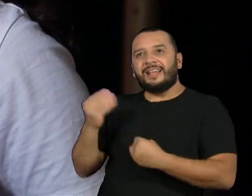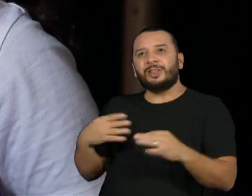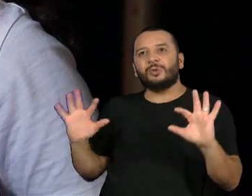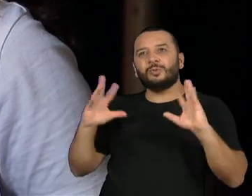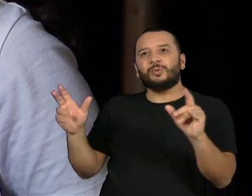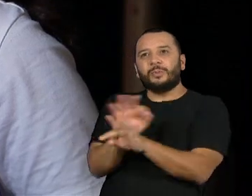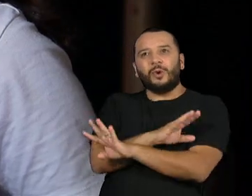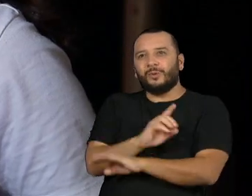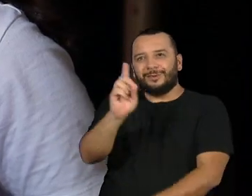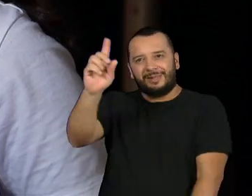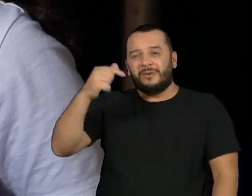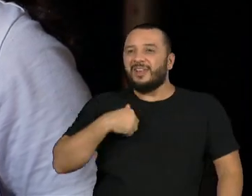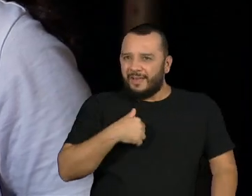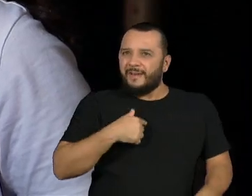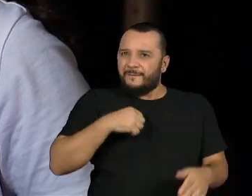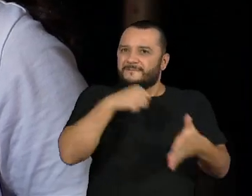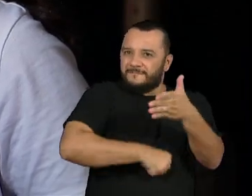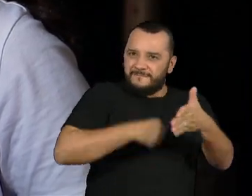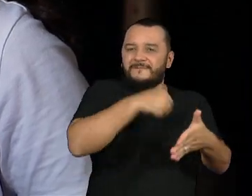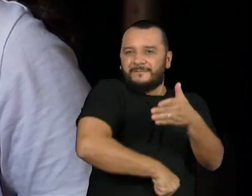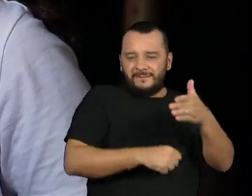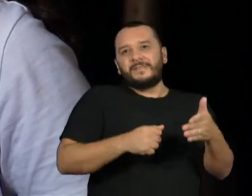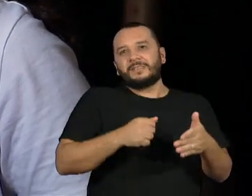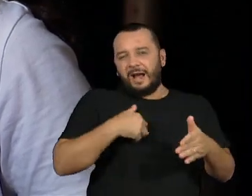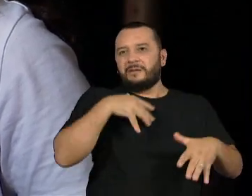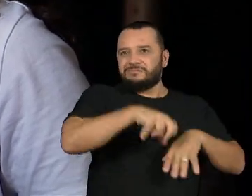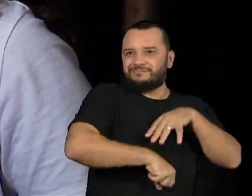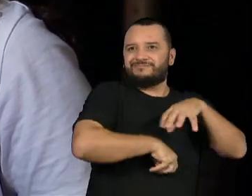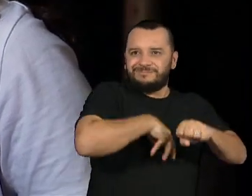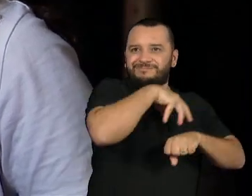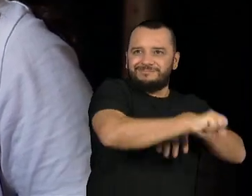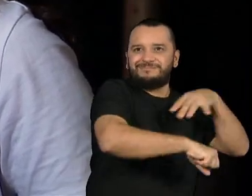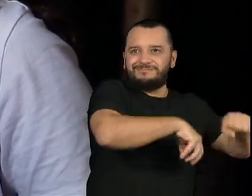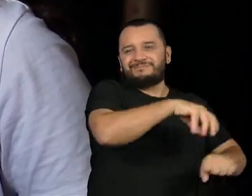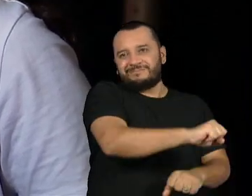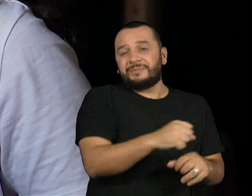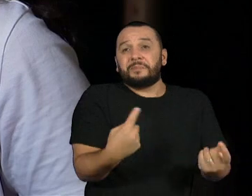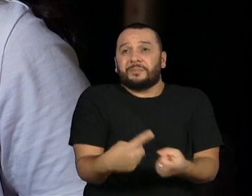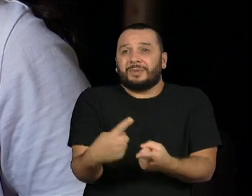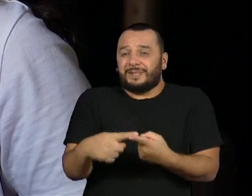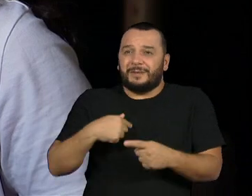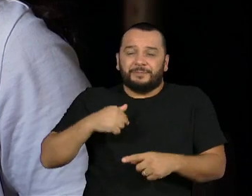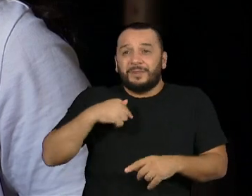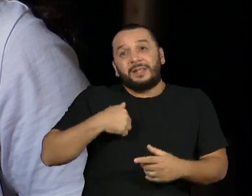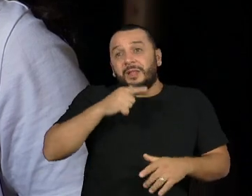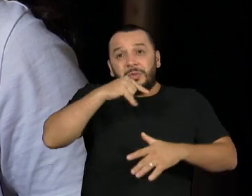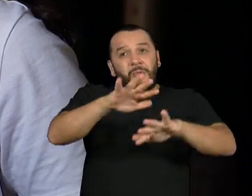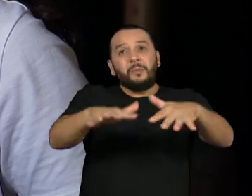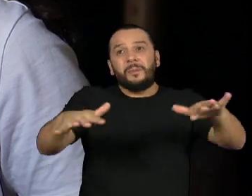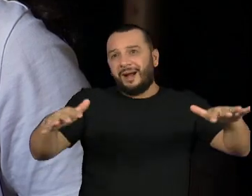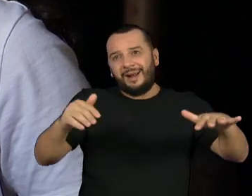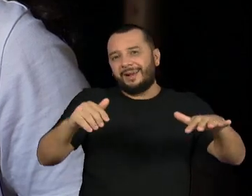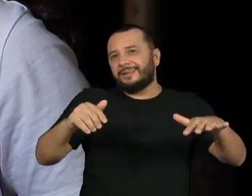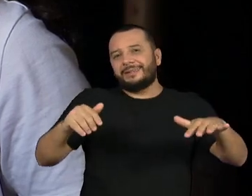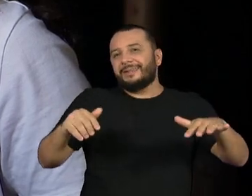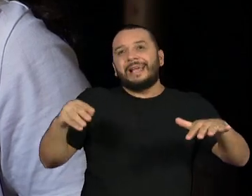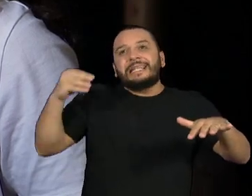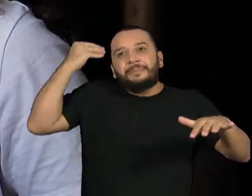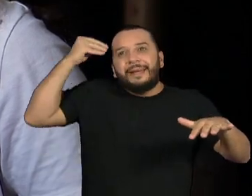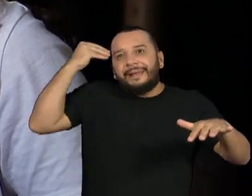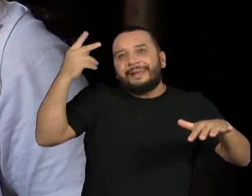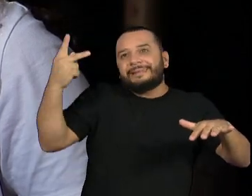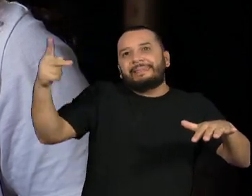e abrir meus próprios caminhos. E no mar, realmente não adiantava, assim, eu ter o